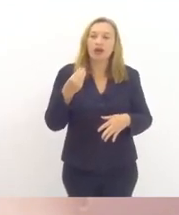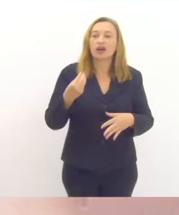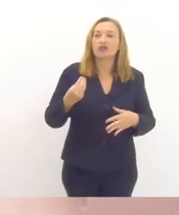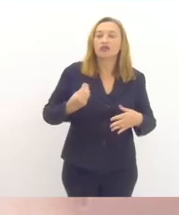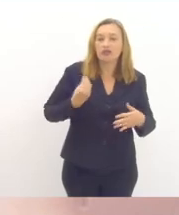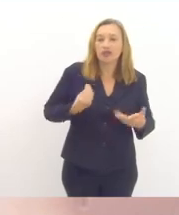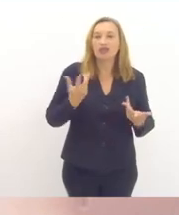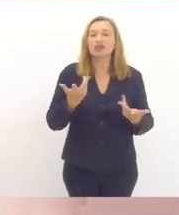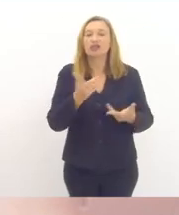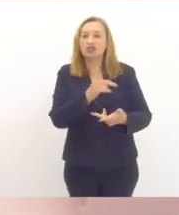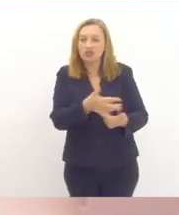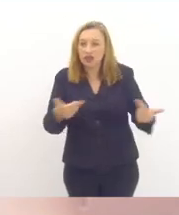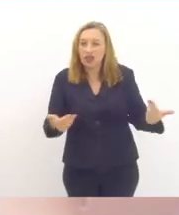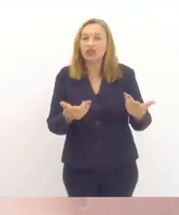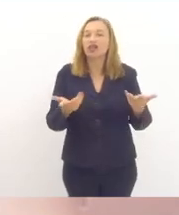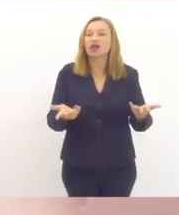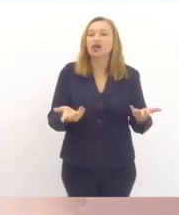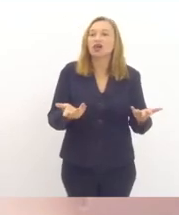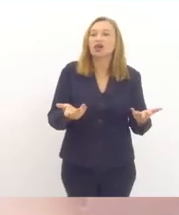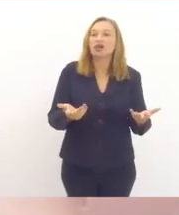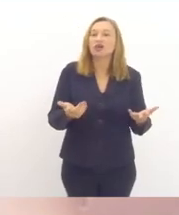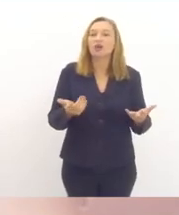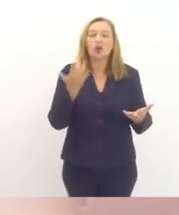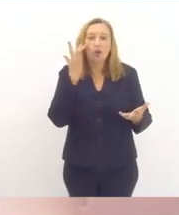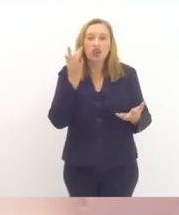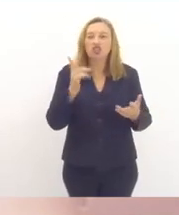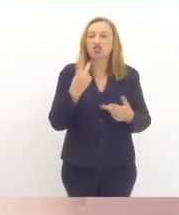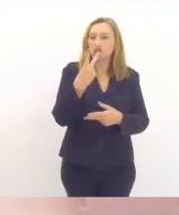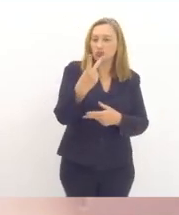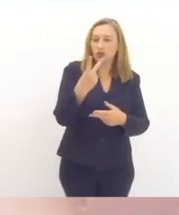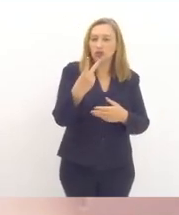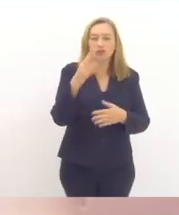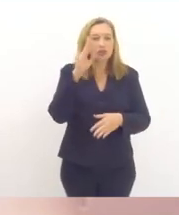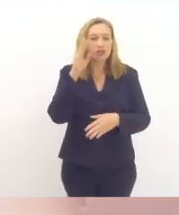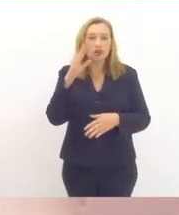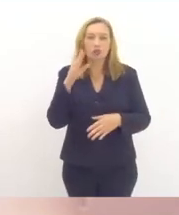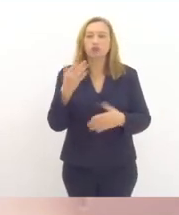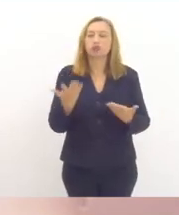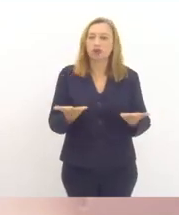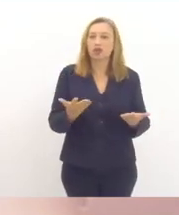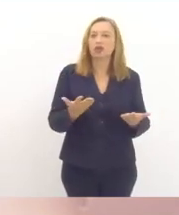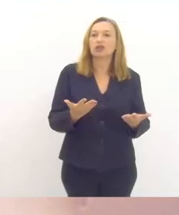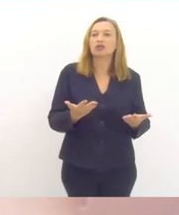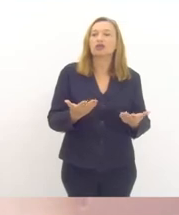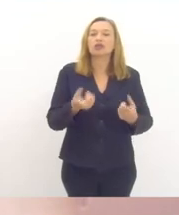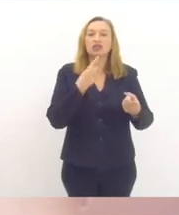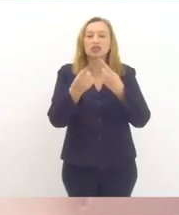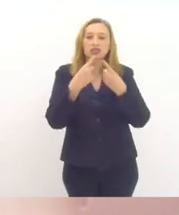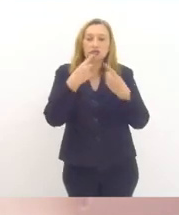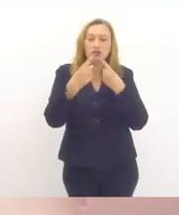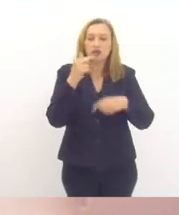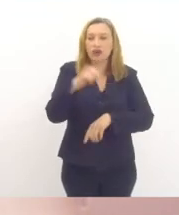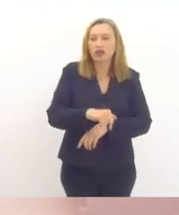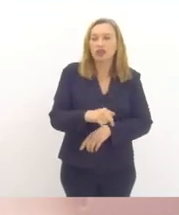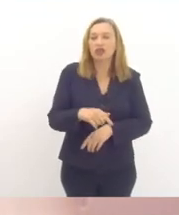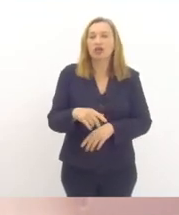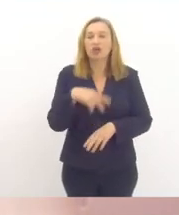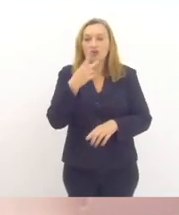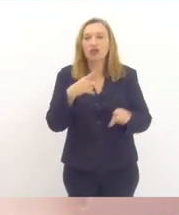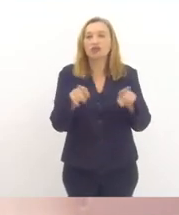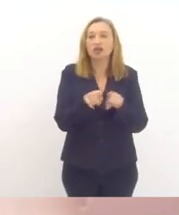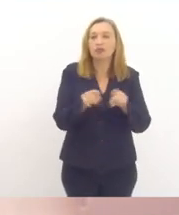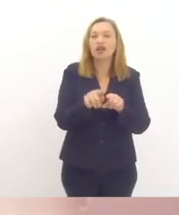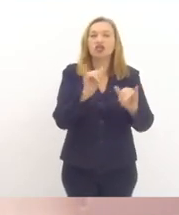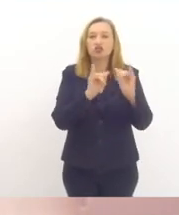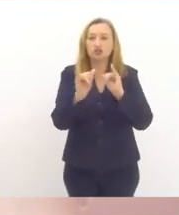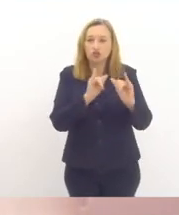iguais. Portanto, eu acho que esses dois elementos de fundo estão colocados nessa nossa discussão aqui. Eu falo de um lugar também,